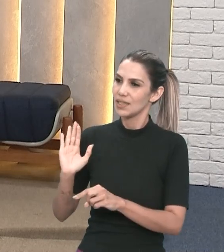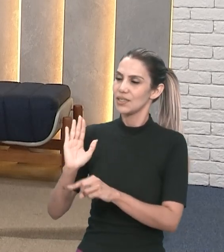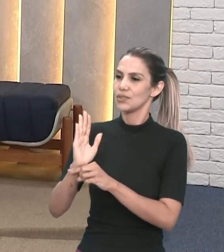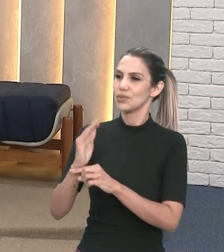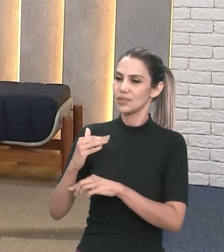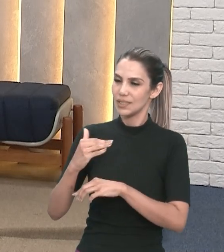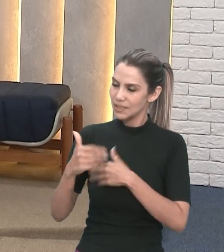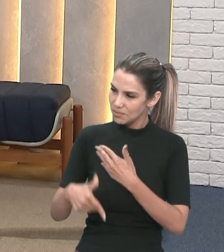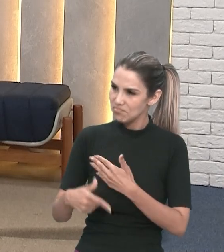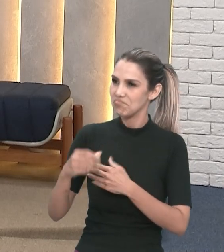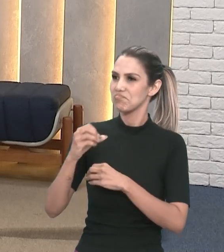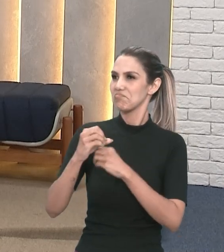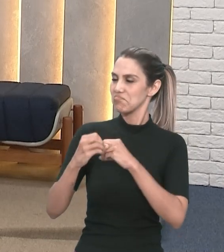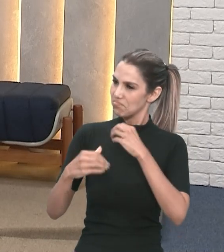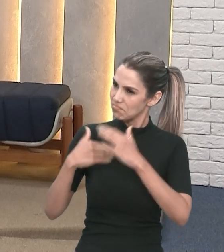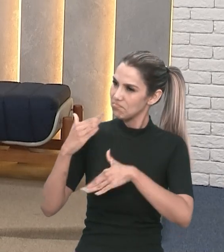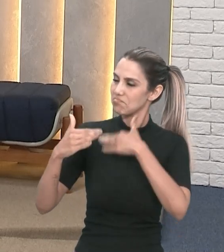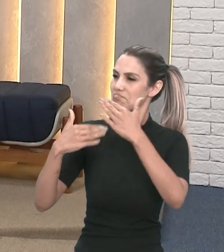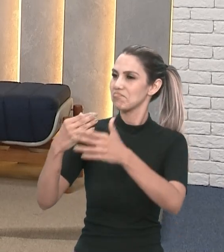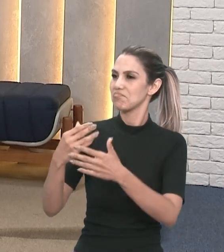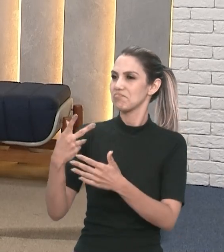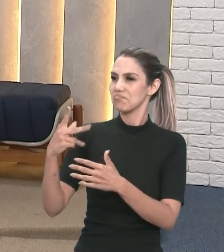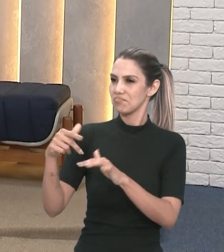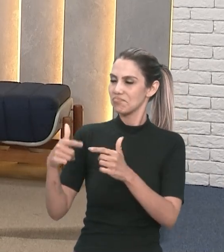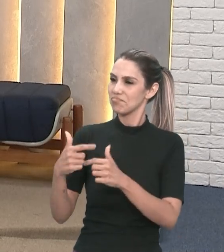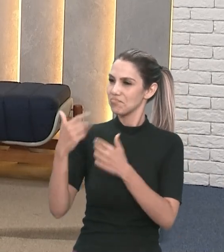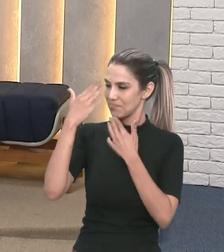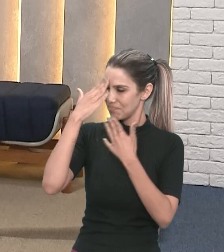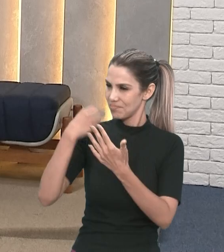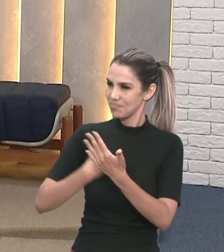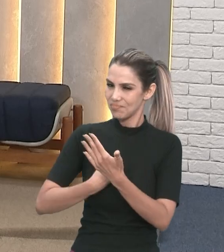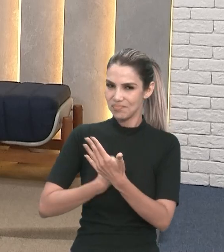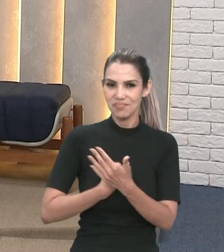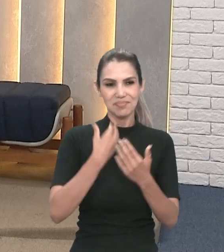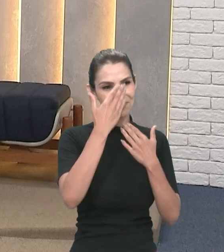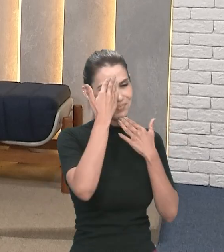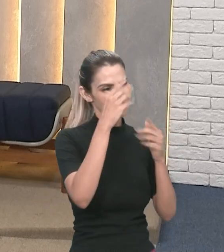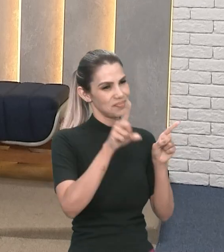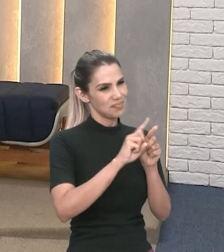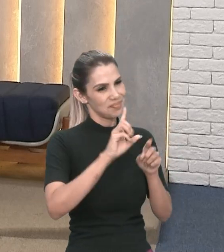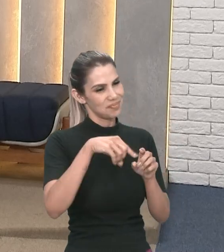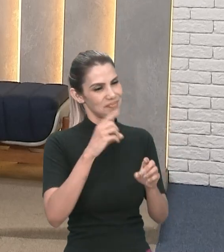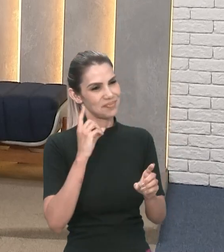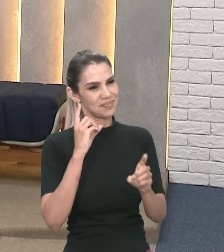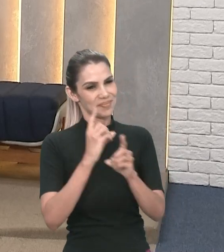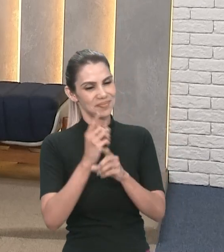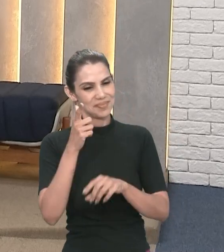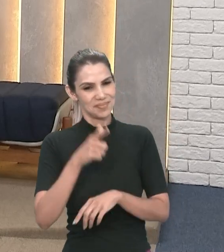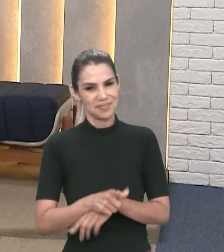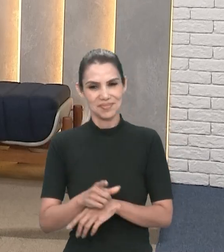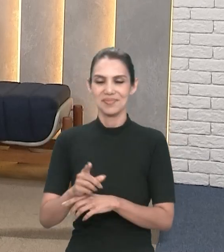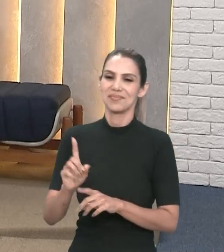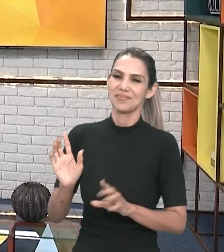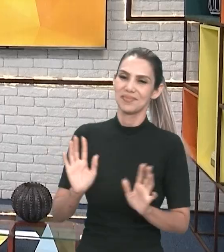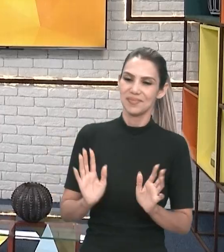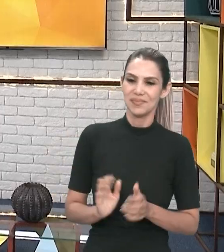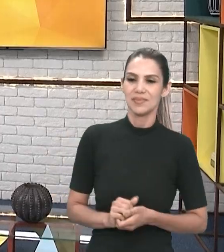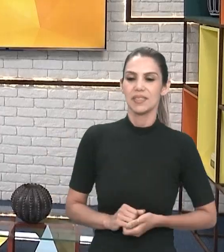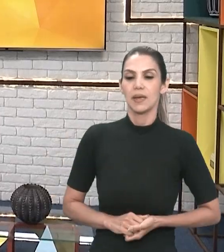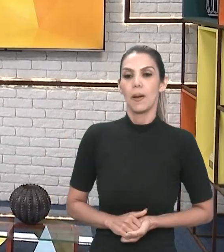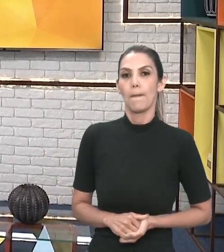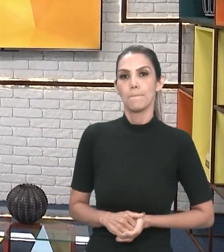a universidade nesse trabalho acadêmico desenvolvido. Professor, muito obrigado. Obrigado, e até uma próxima. Eu que agradeço. Tudo de bom para o senhor. Um abraço a